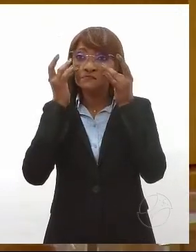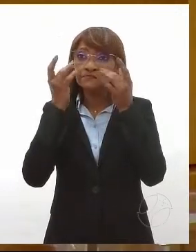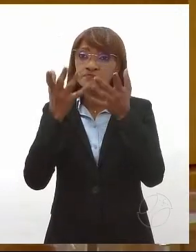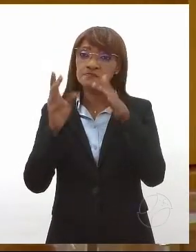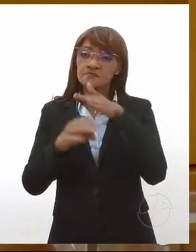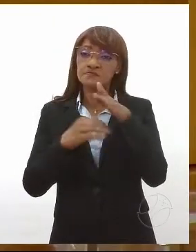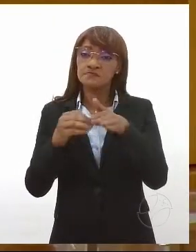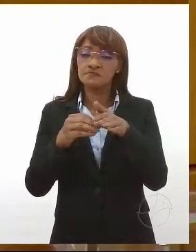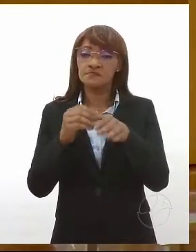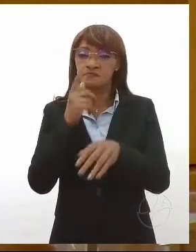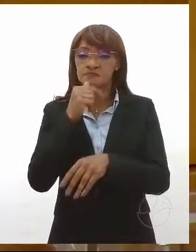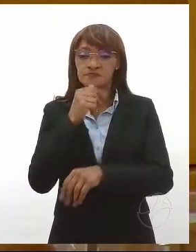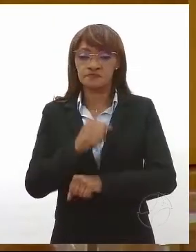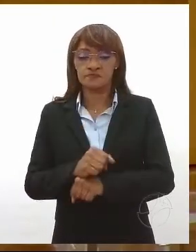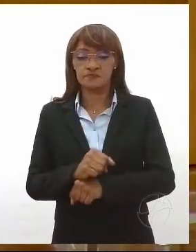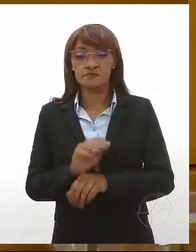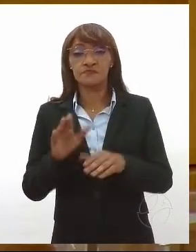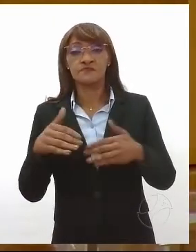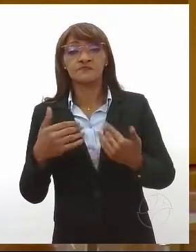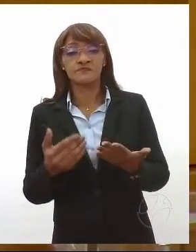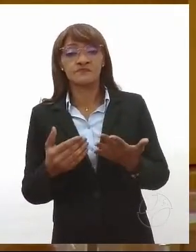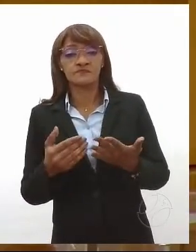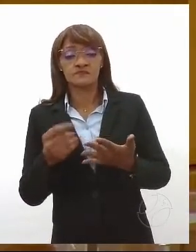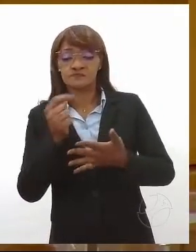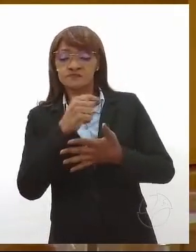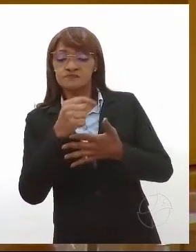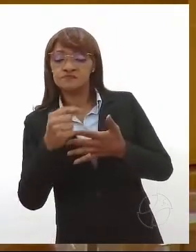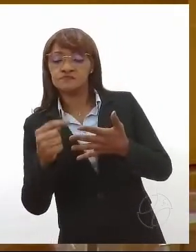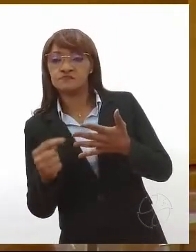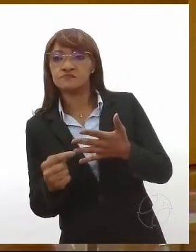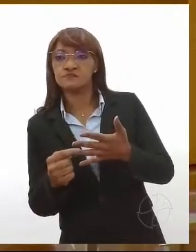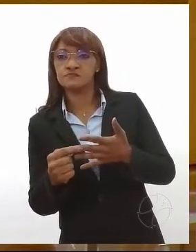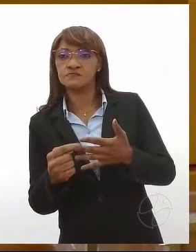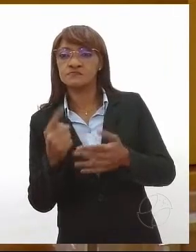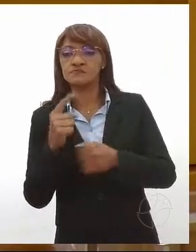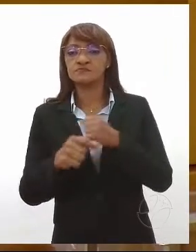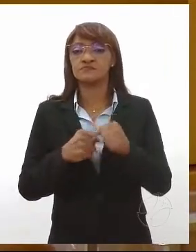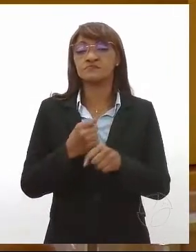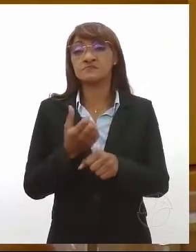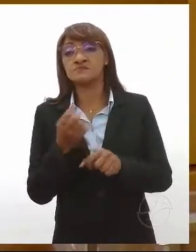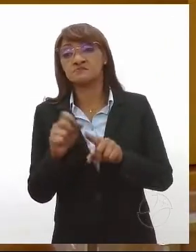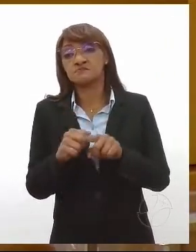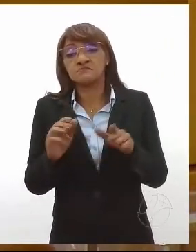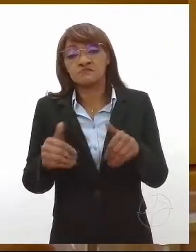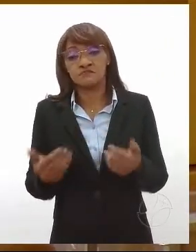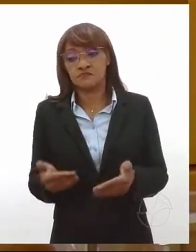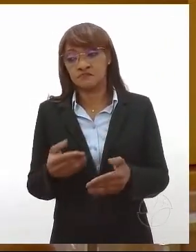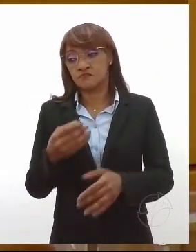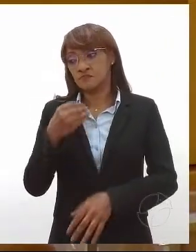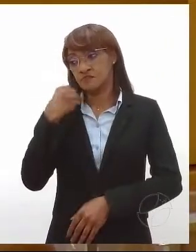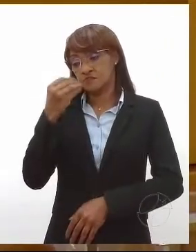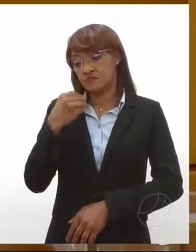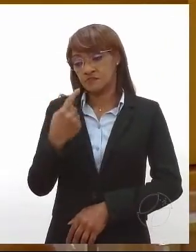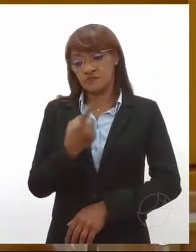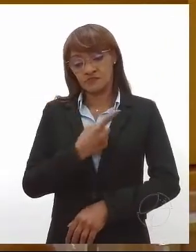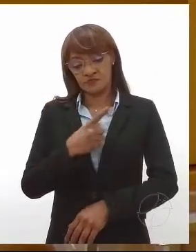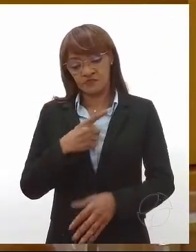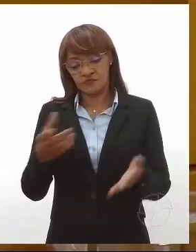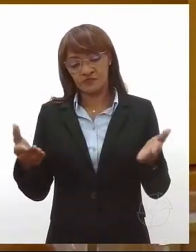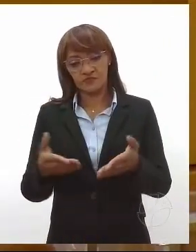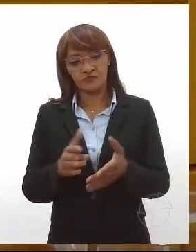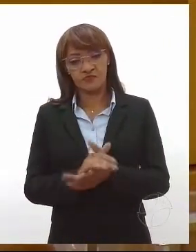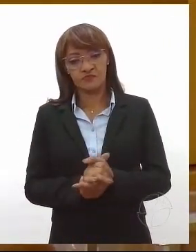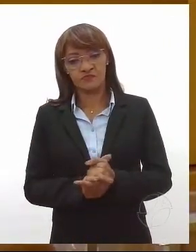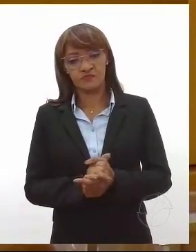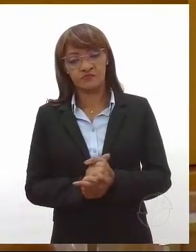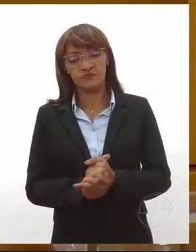para 6 meses, para 1 ano, para levar a experiência que nós temos, como eu já disse aqui a vocês, de como se faz, de como é que a